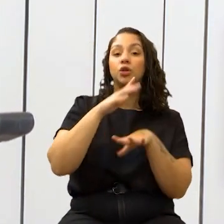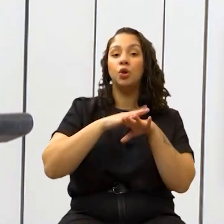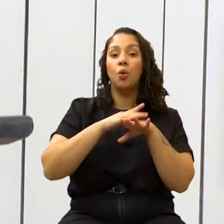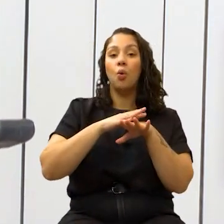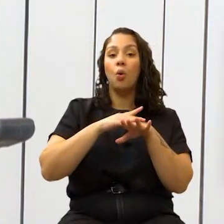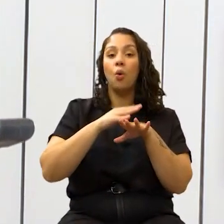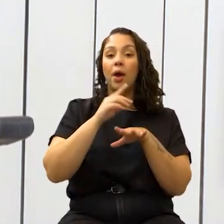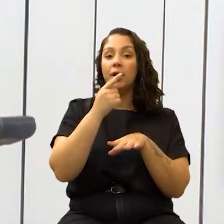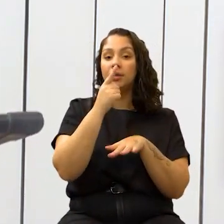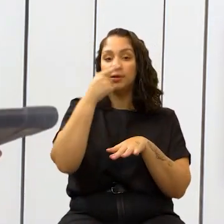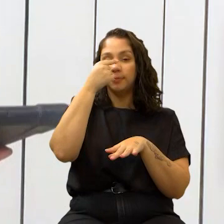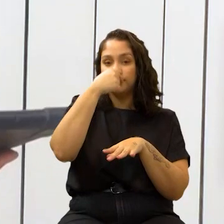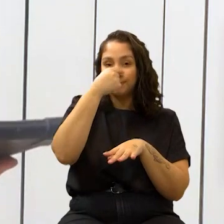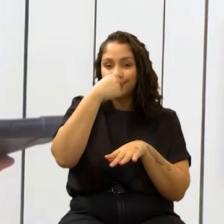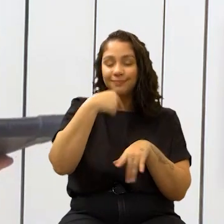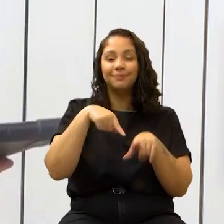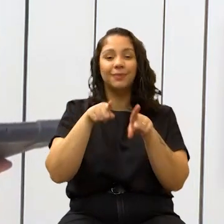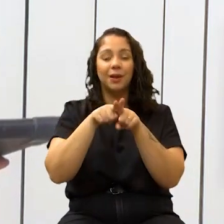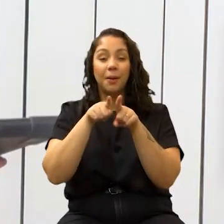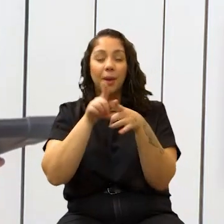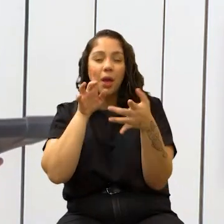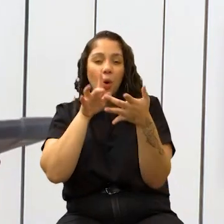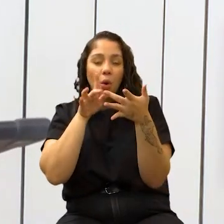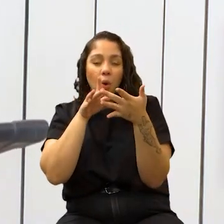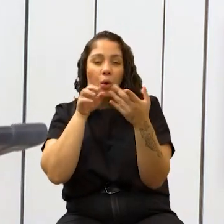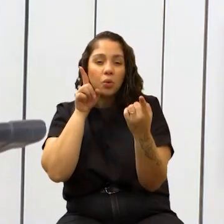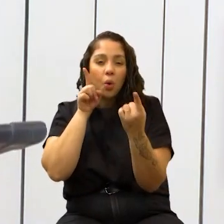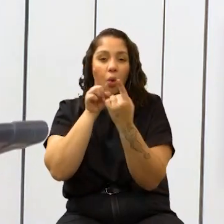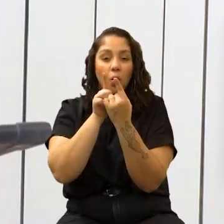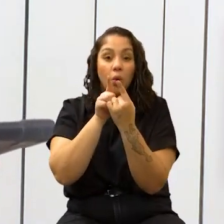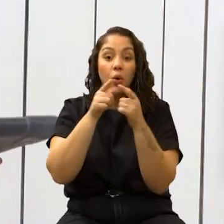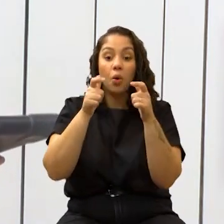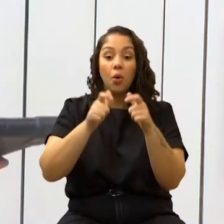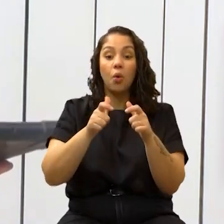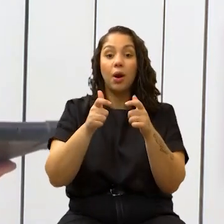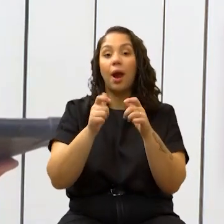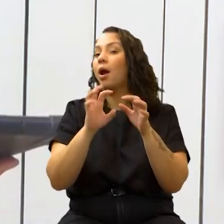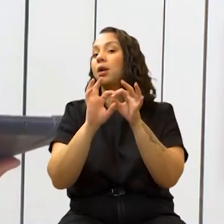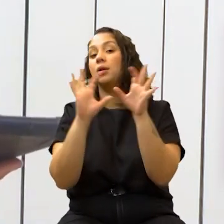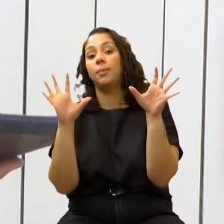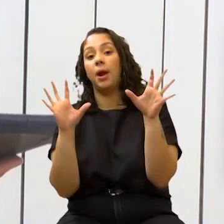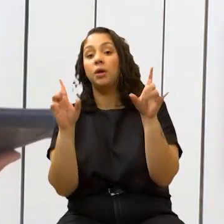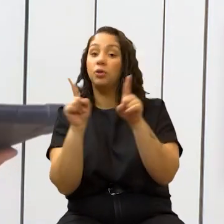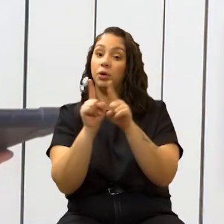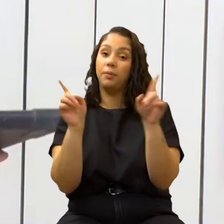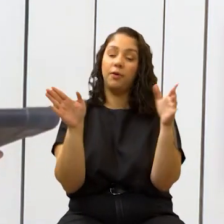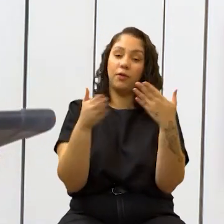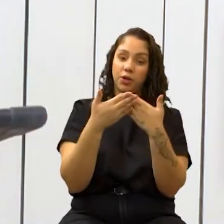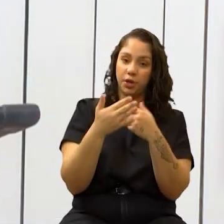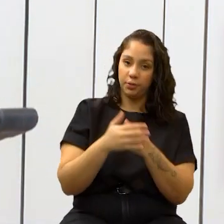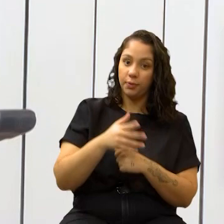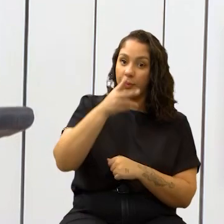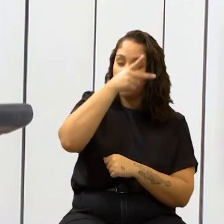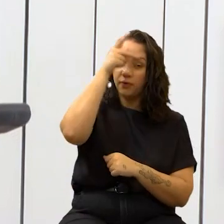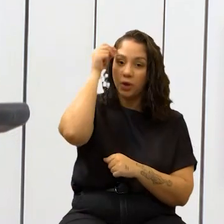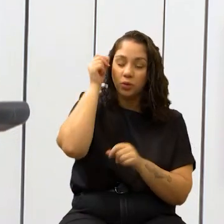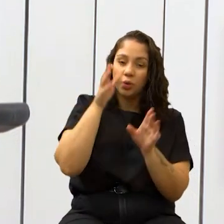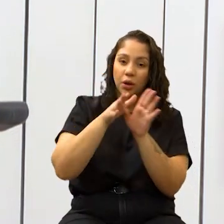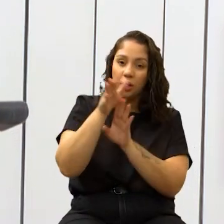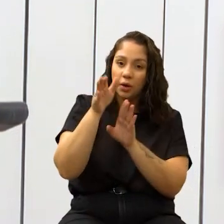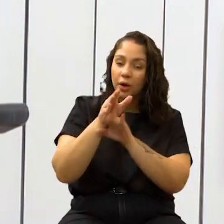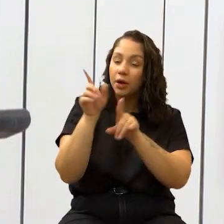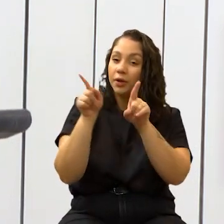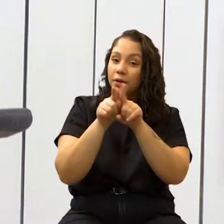respiratórias transmissíveis, assim como seus contatos próximos em ambientes abertos e fechados. A Prefeitura